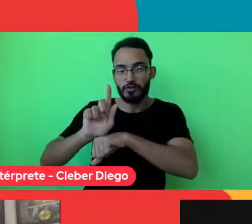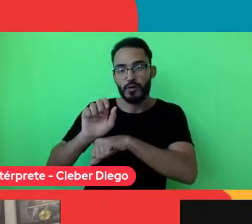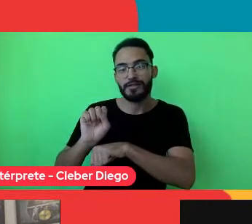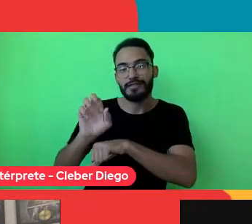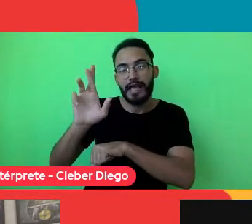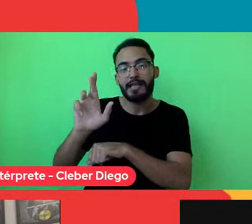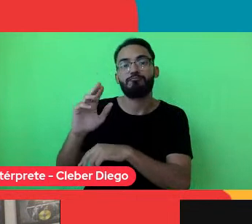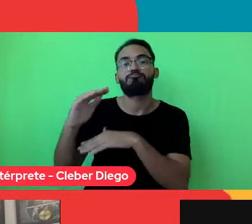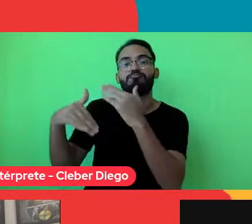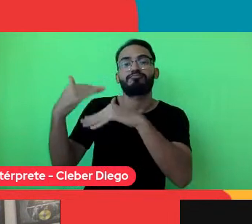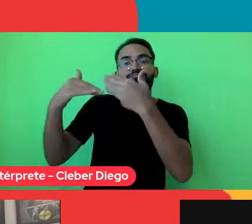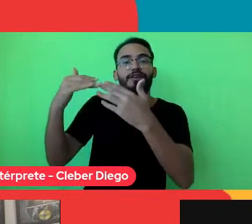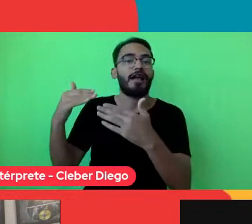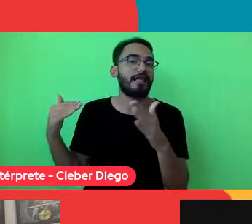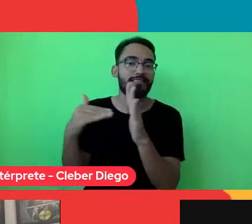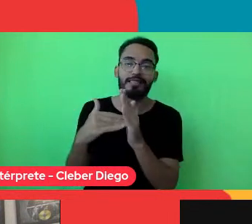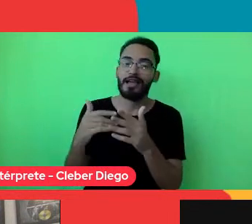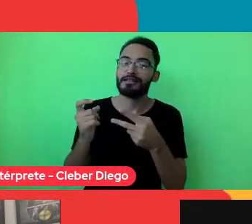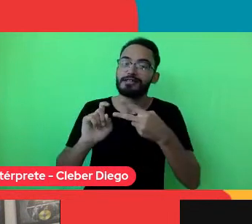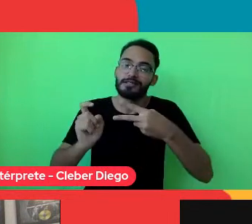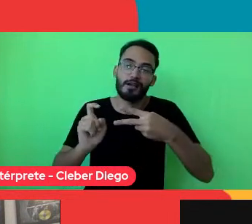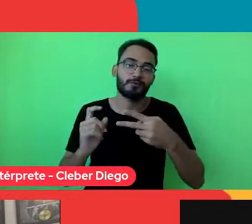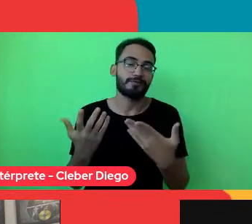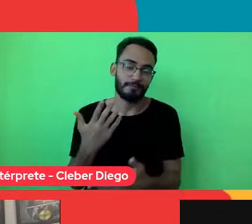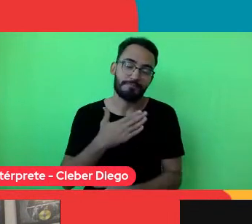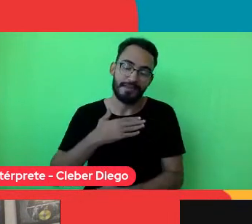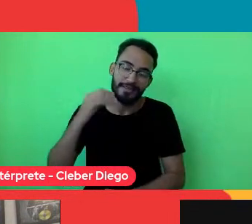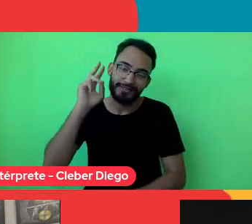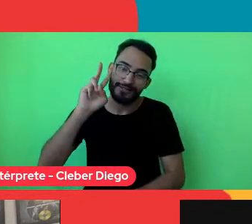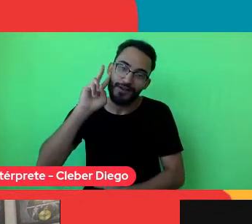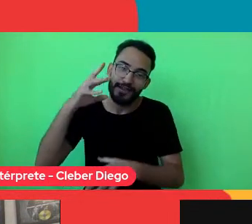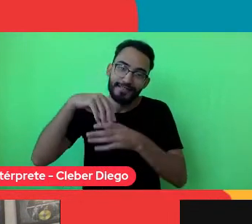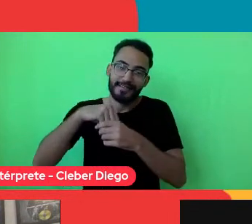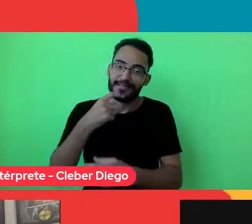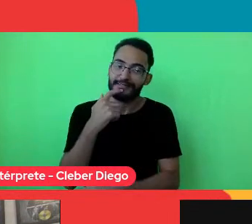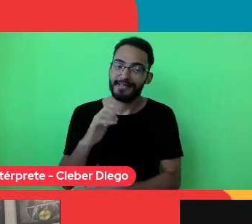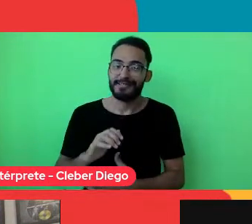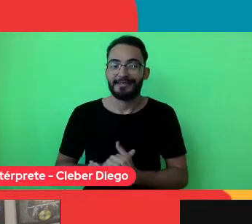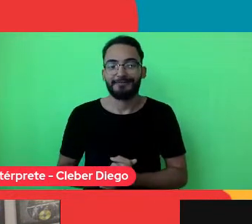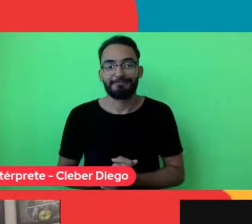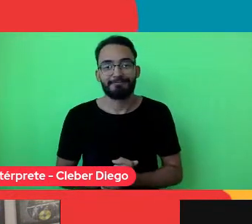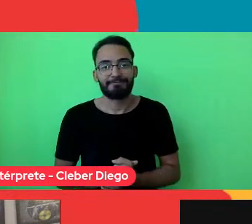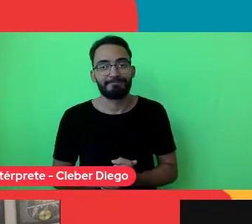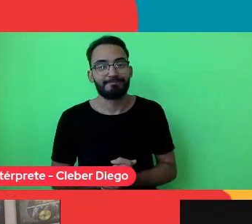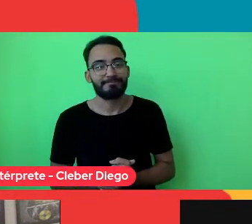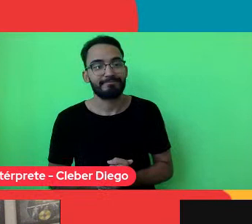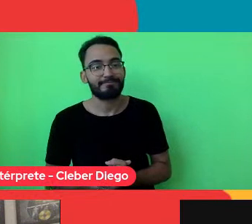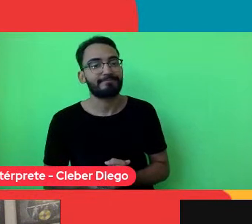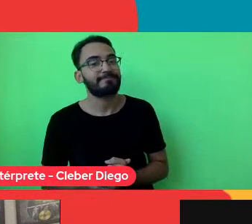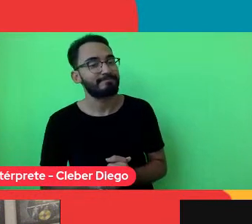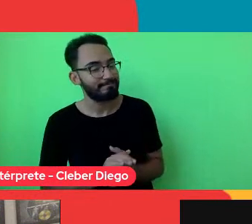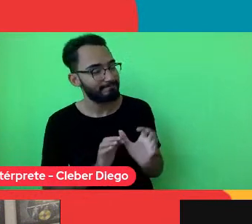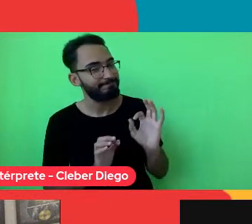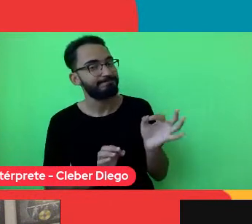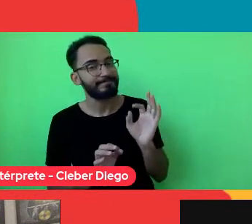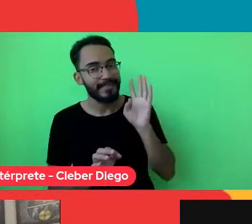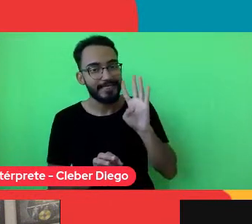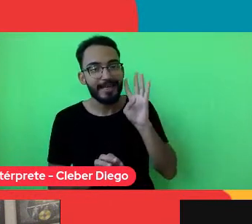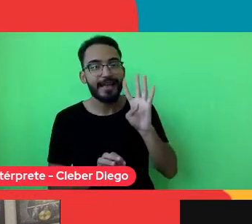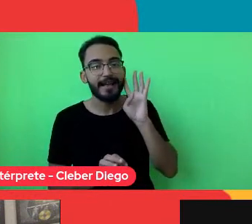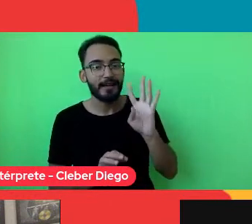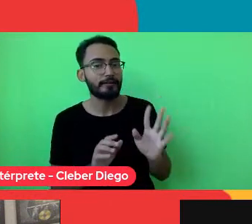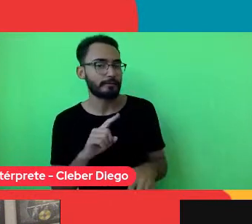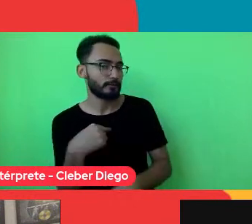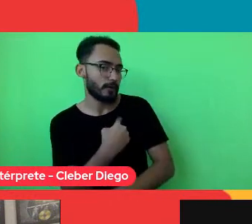executiva. E essa é um pouquinho da minha história na CIT. Legal. E aí quando a gente pensa assim, né, que a gente sabe que